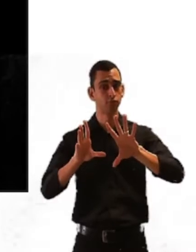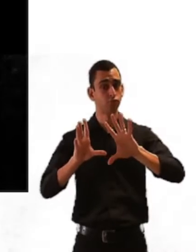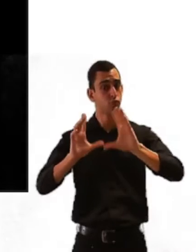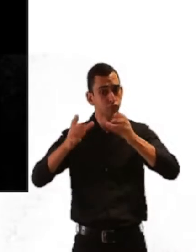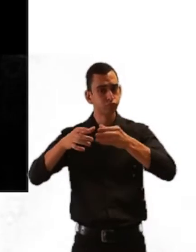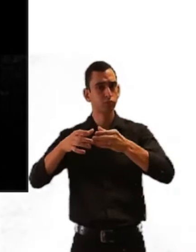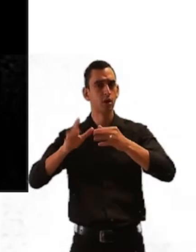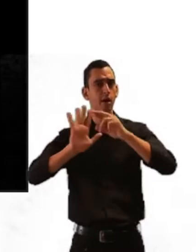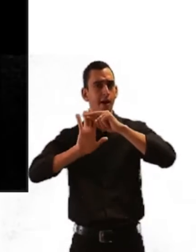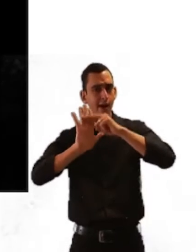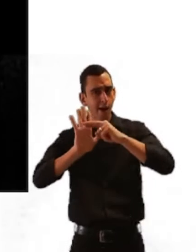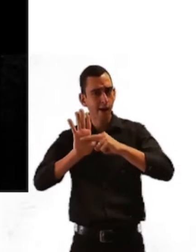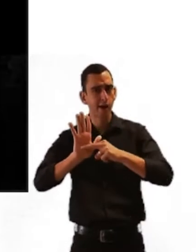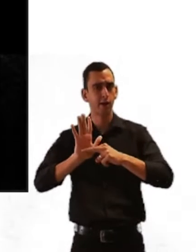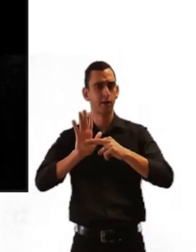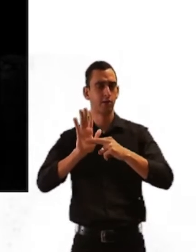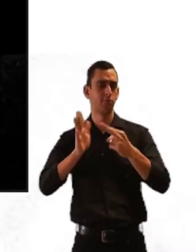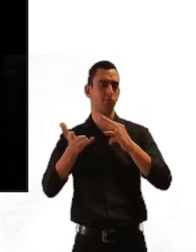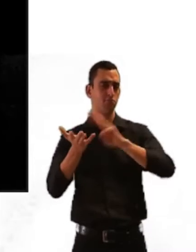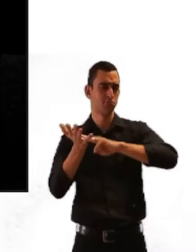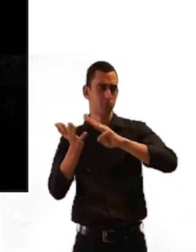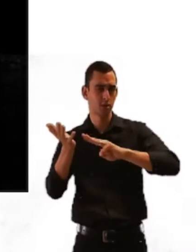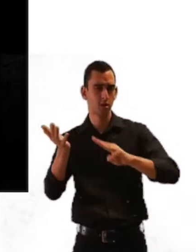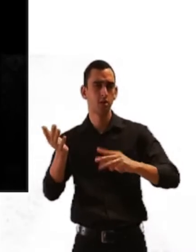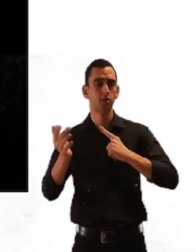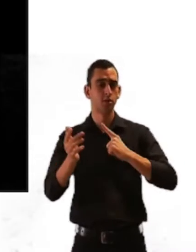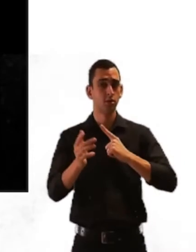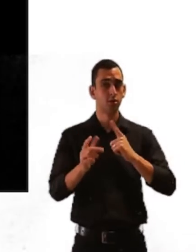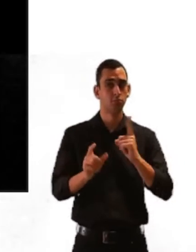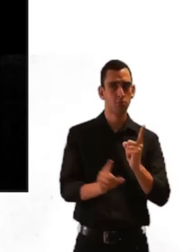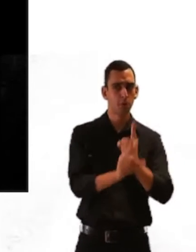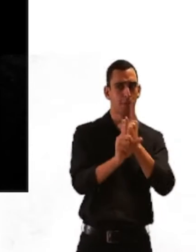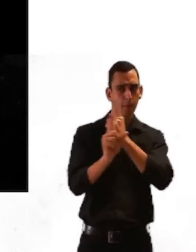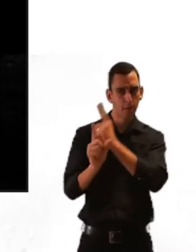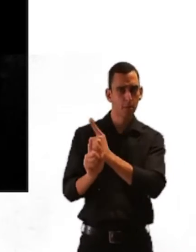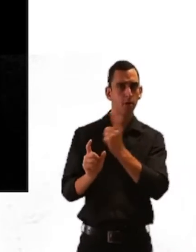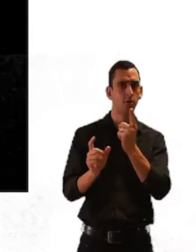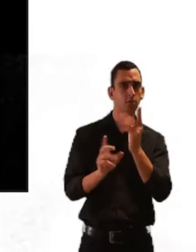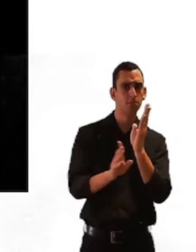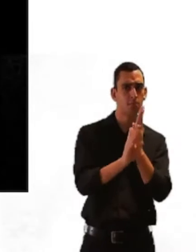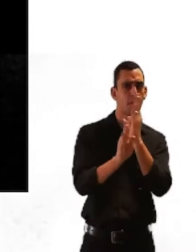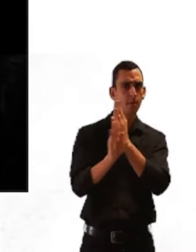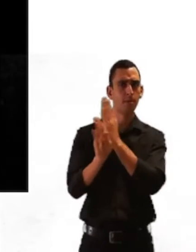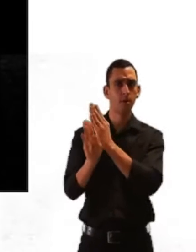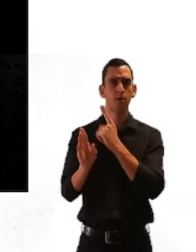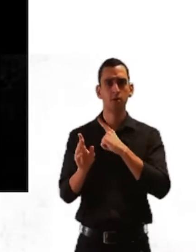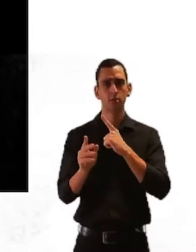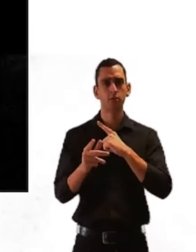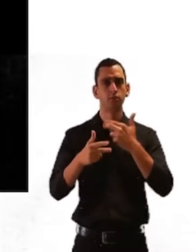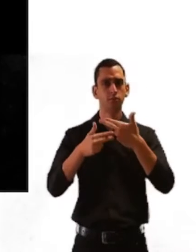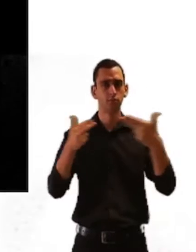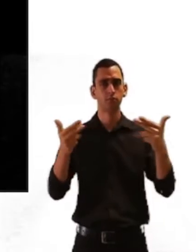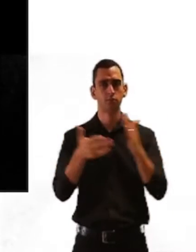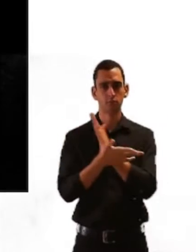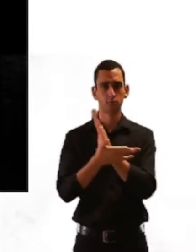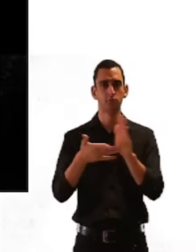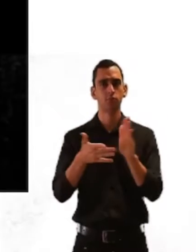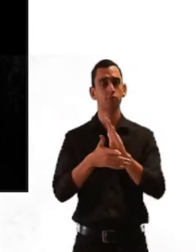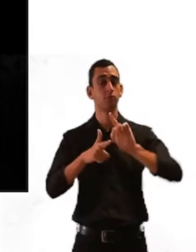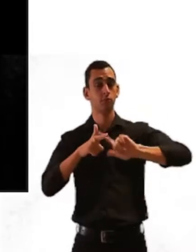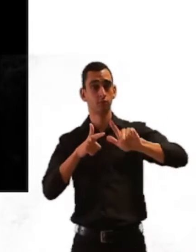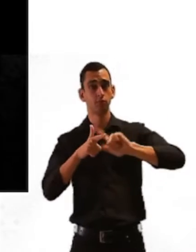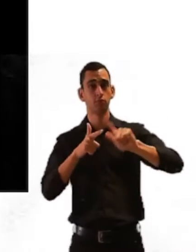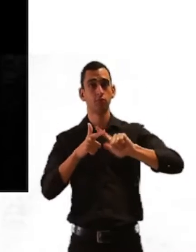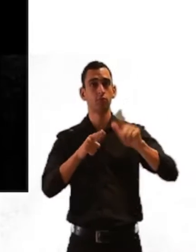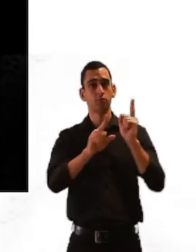que conduzem à descoberta, à invenção e à resolução de problemas. Então,